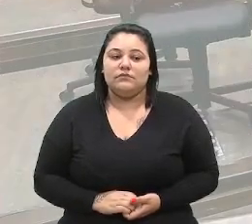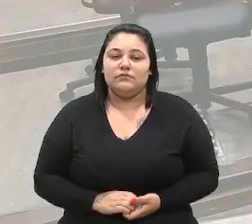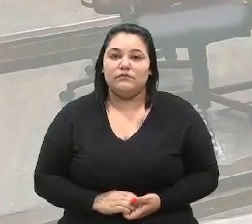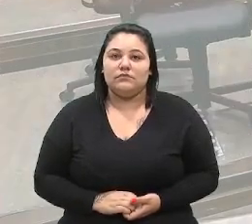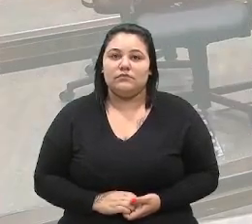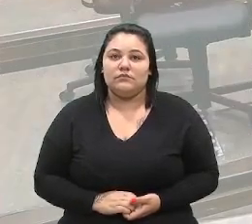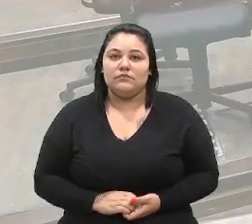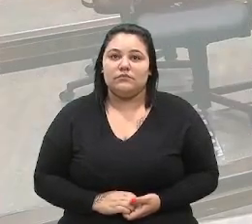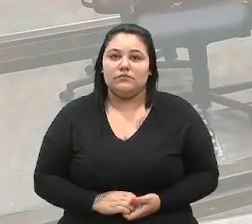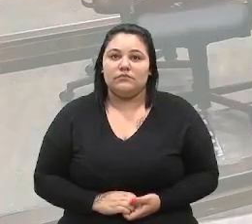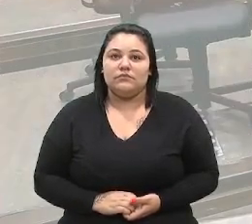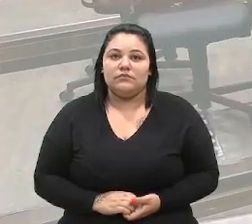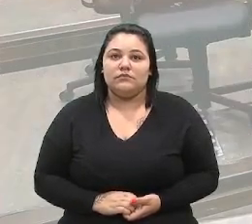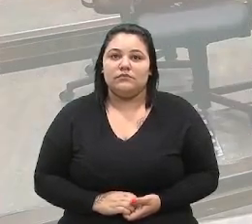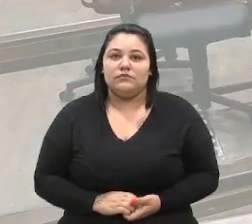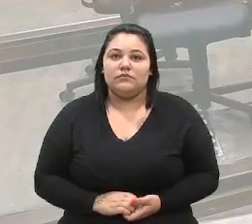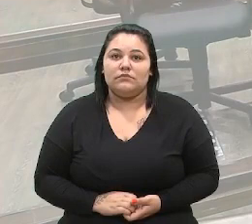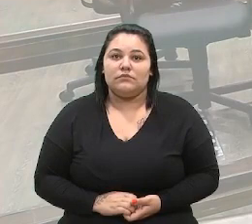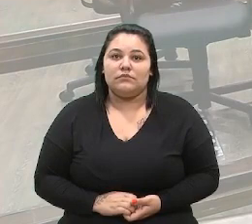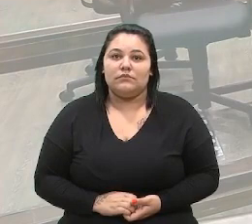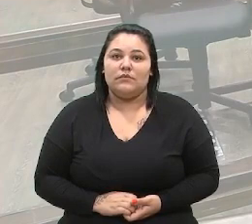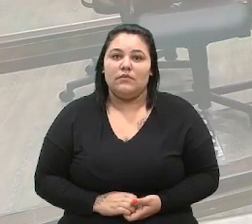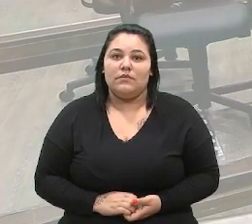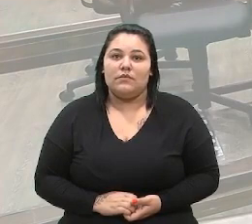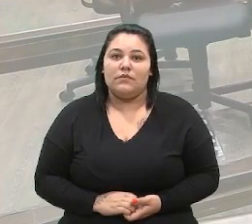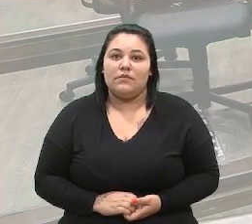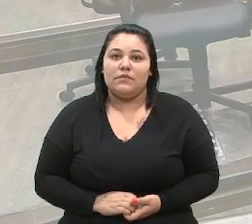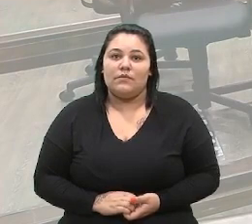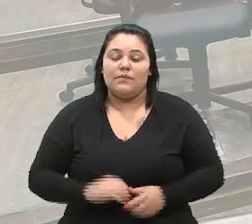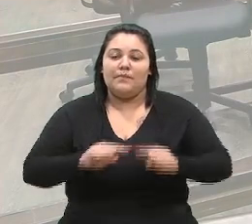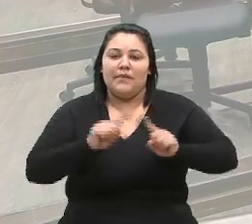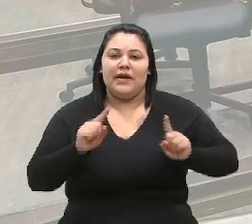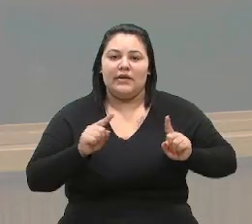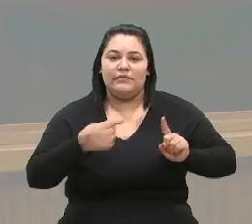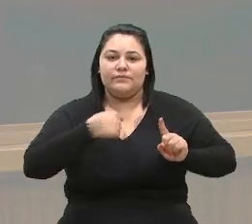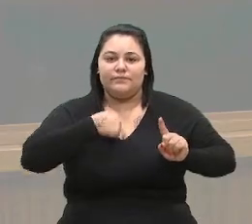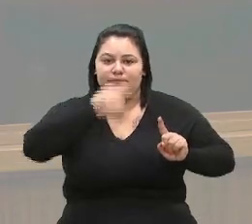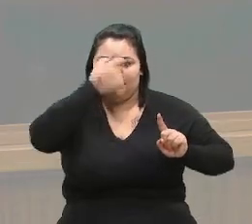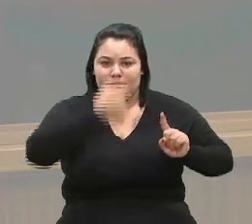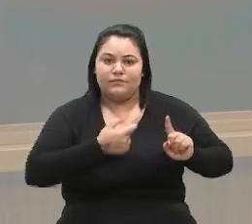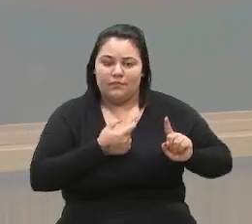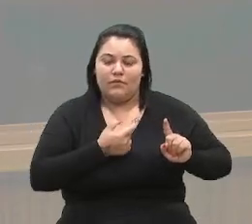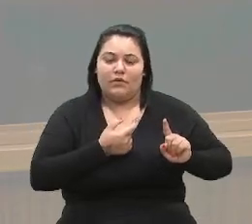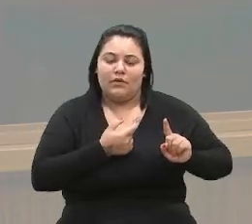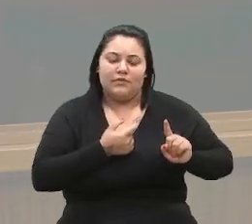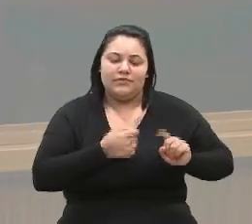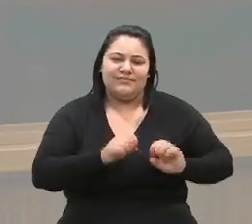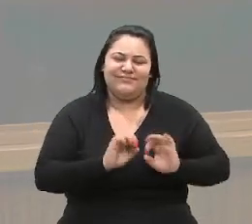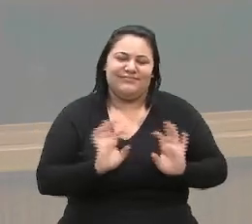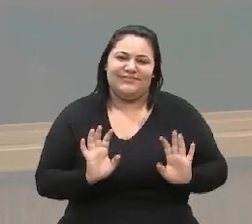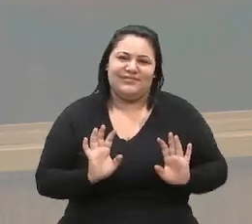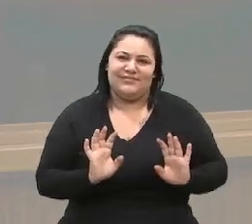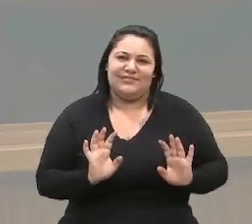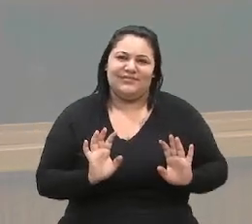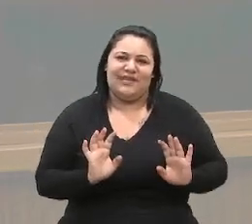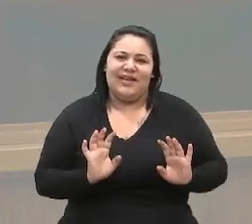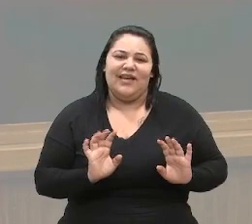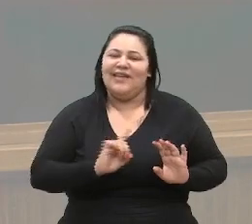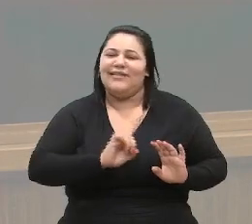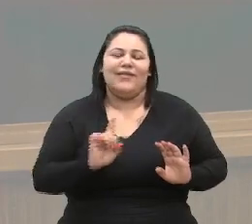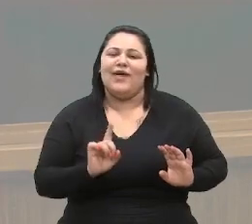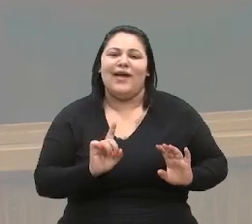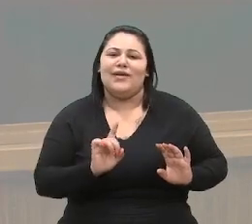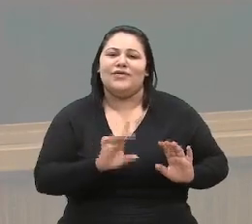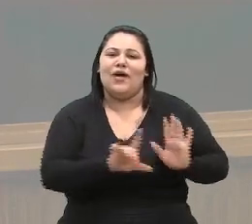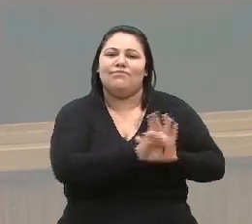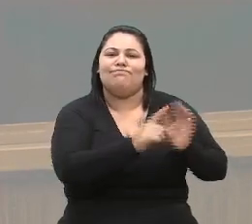Tá caro, né, arroz. Mas, assim, eu acho que isso não é só ilegal.